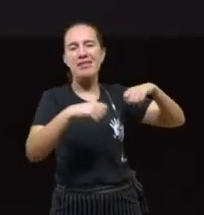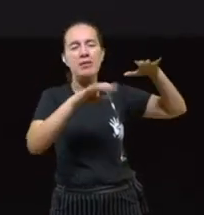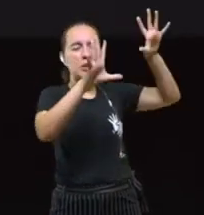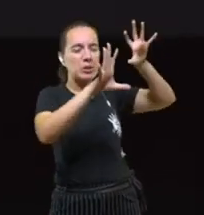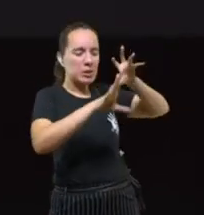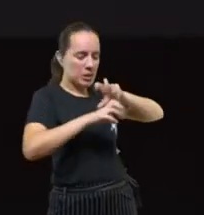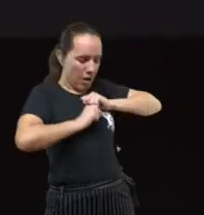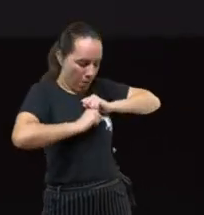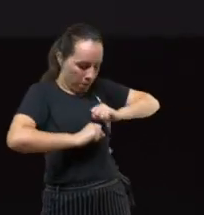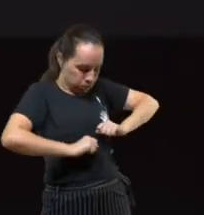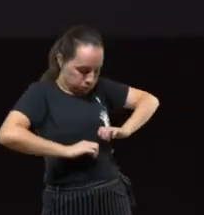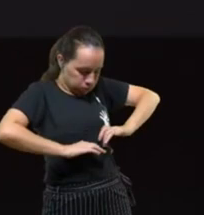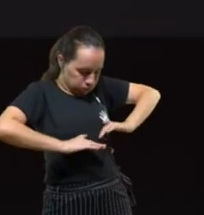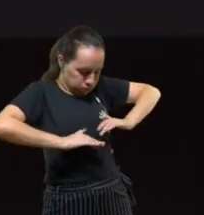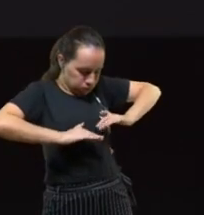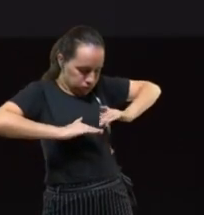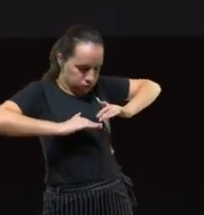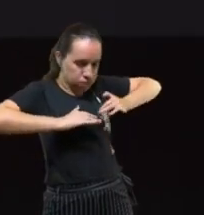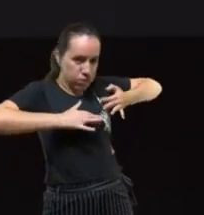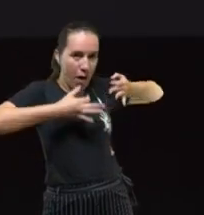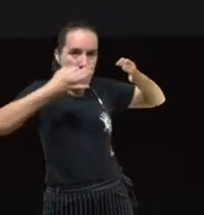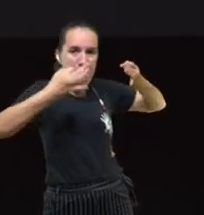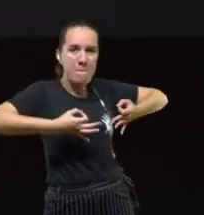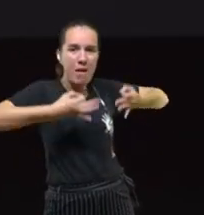Deus. Agora,